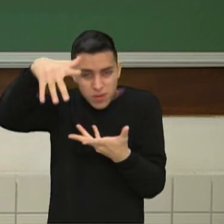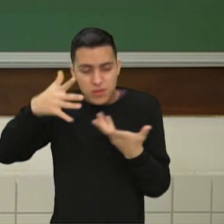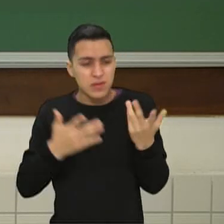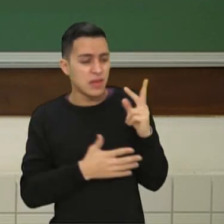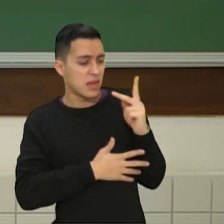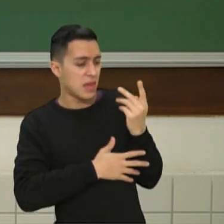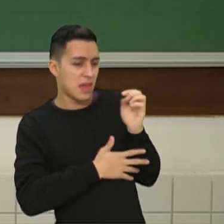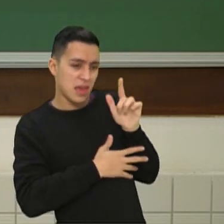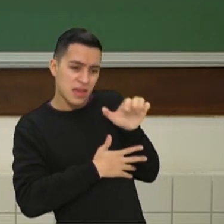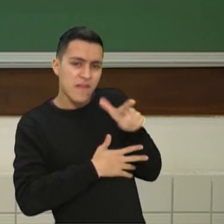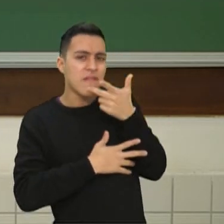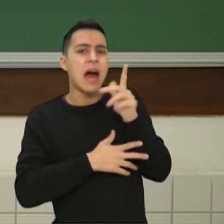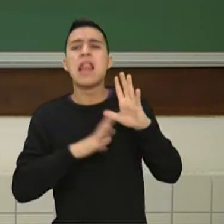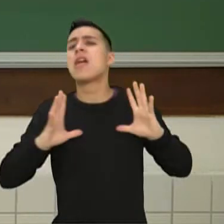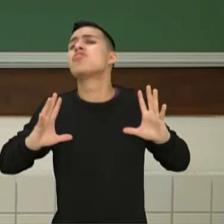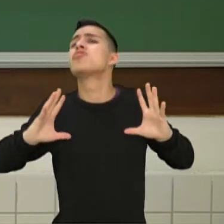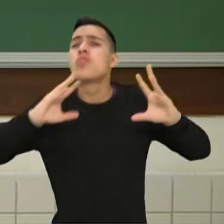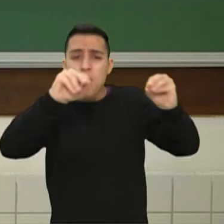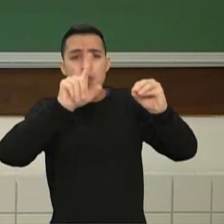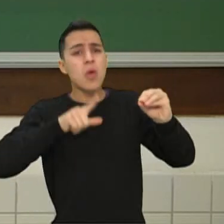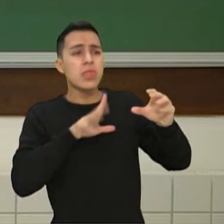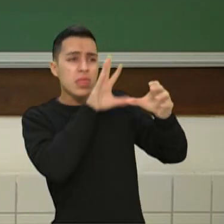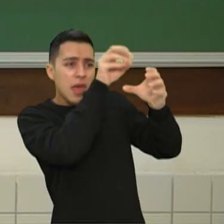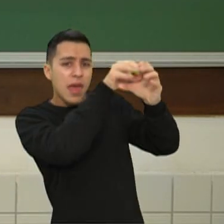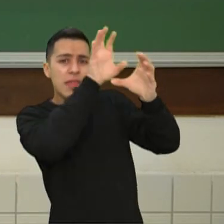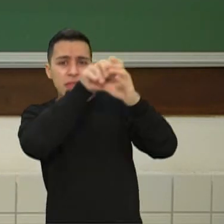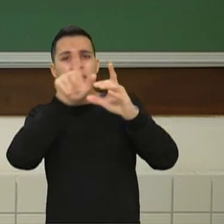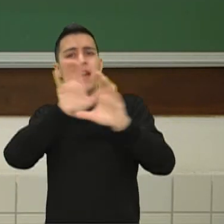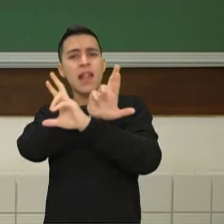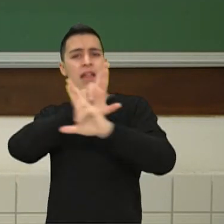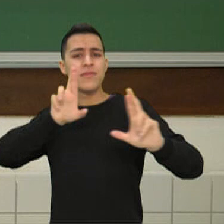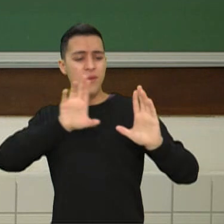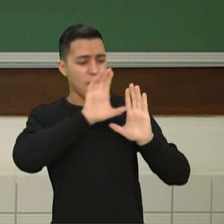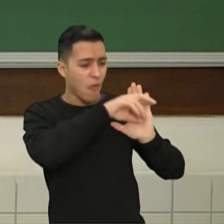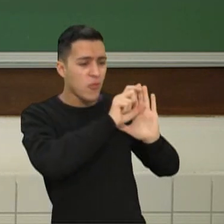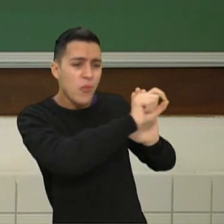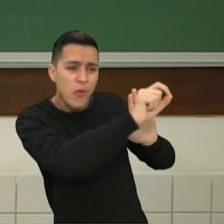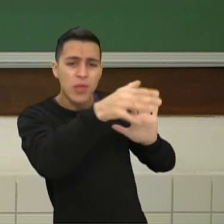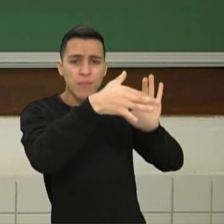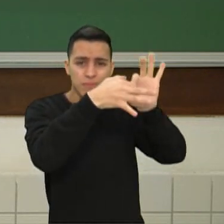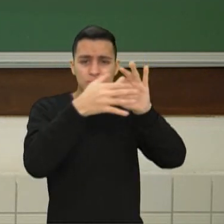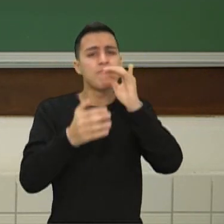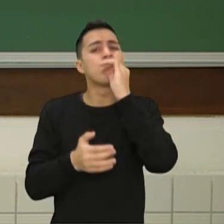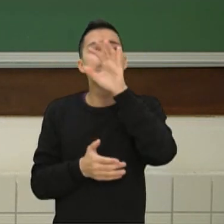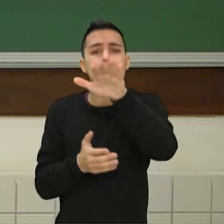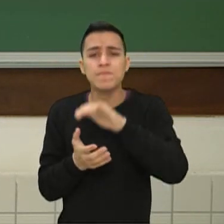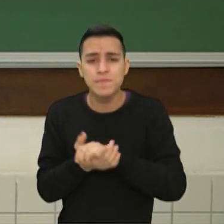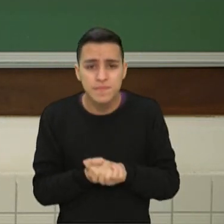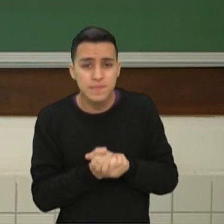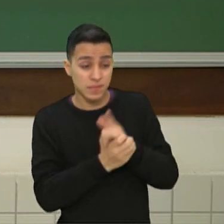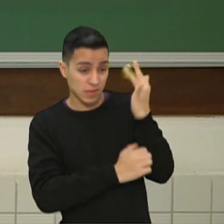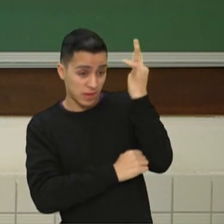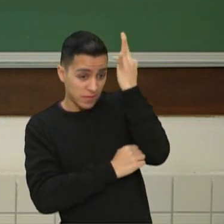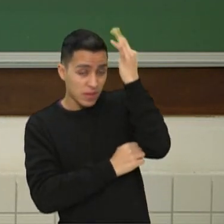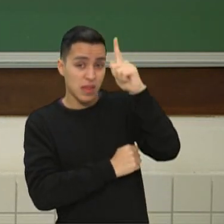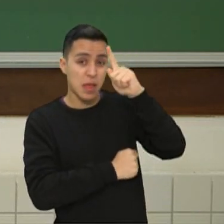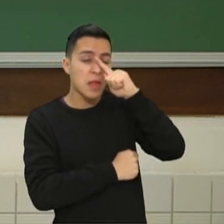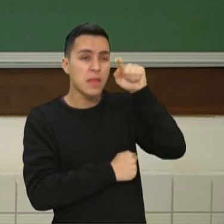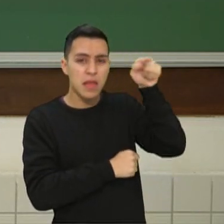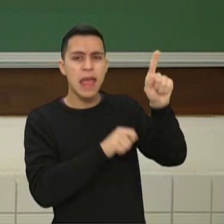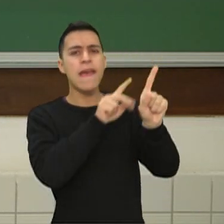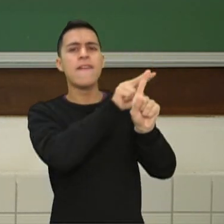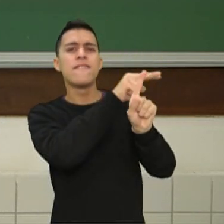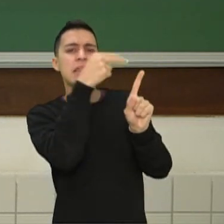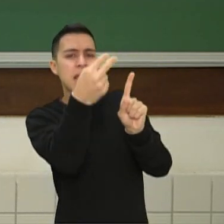que isso está presente em tudo que existe, né? Quando você tem, por exemplo, né, a filosofia grega era uma visão